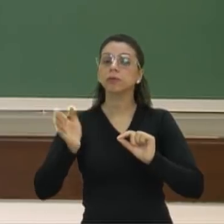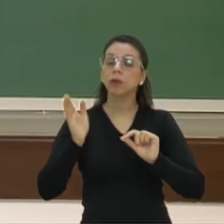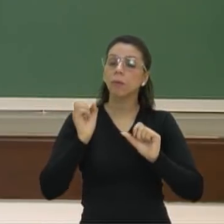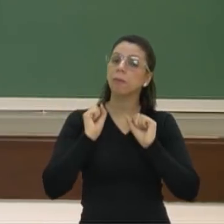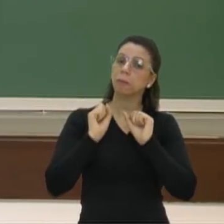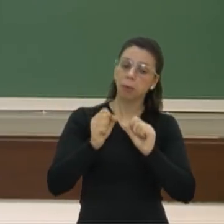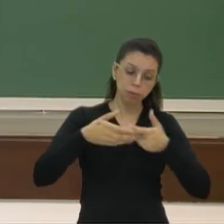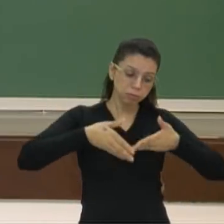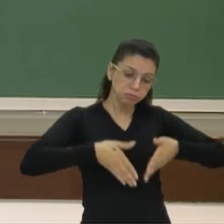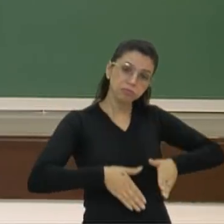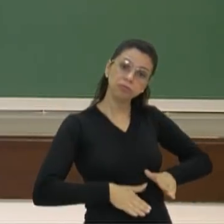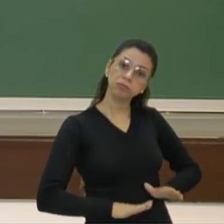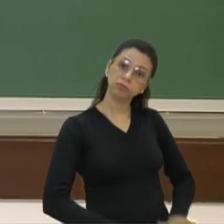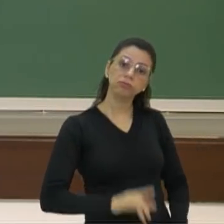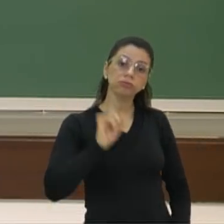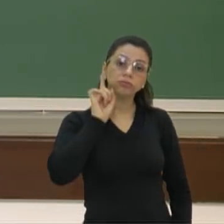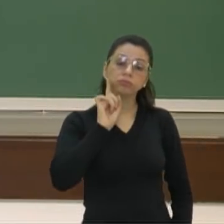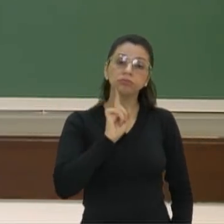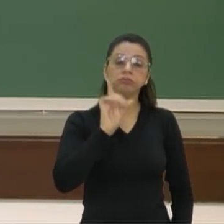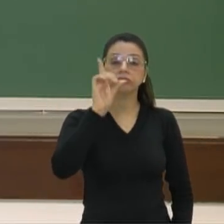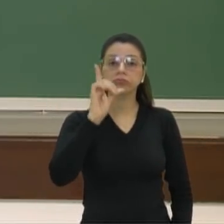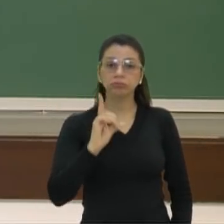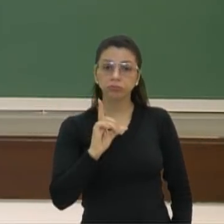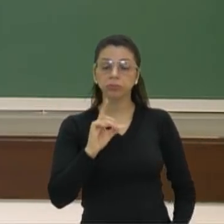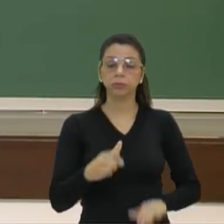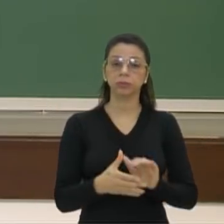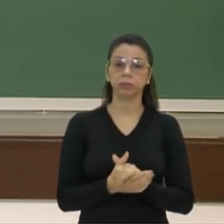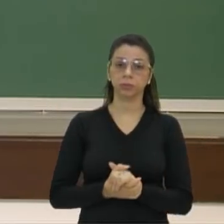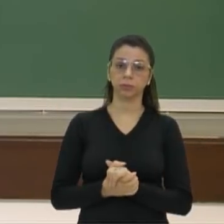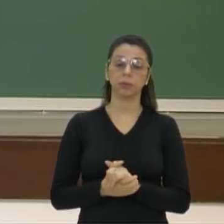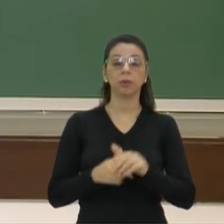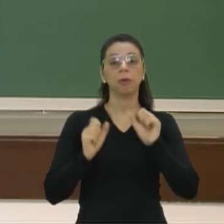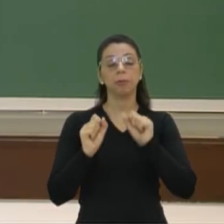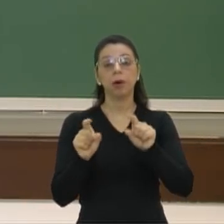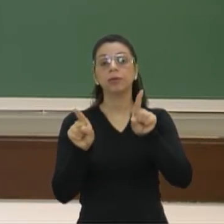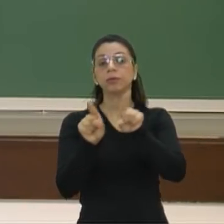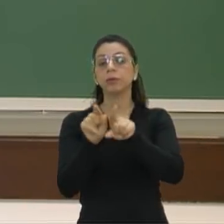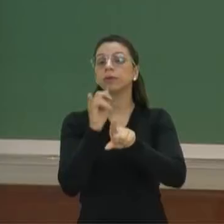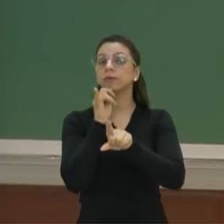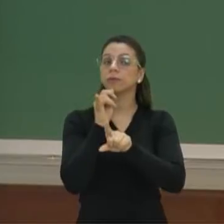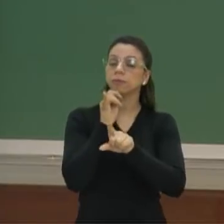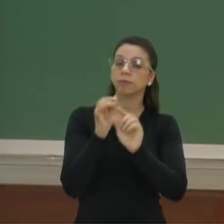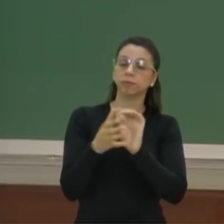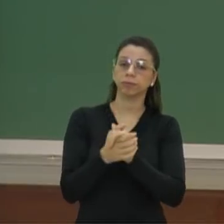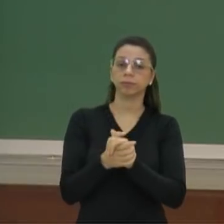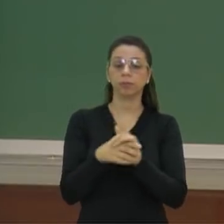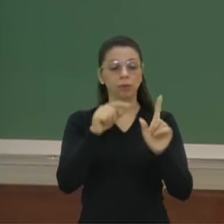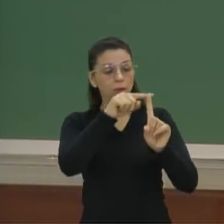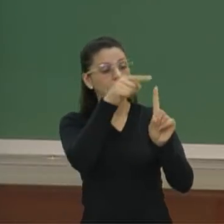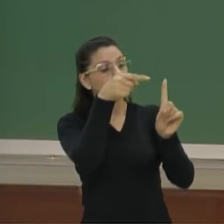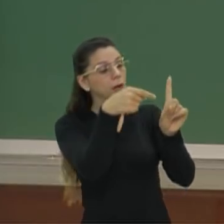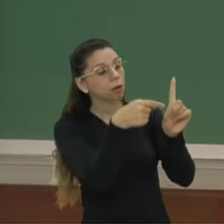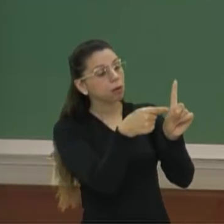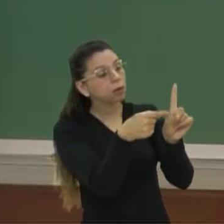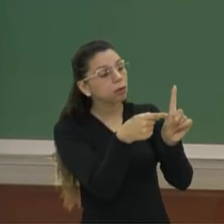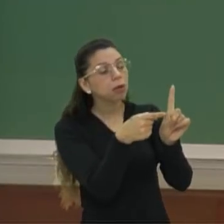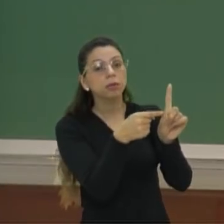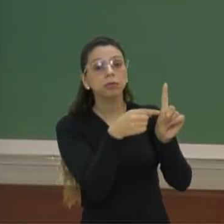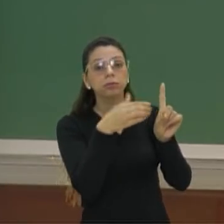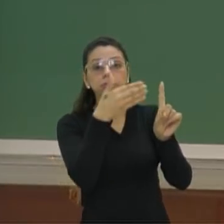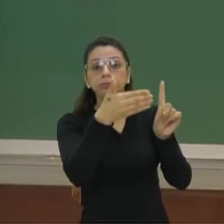pode nascer com essa deficiência, que pode ser causada, por exemplo, pela má formação durante o